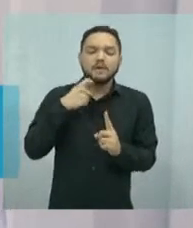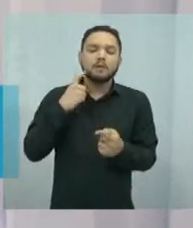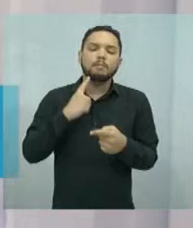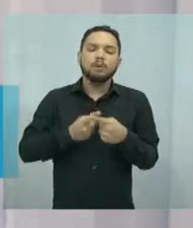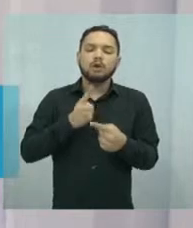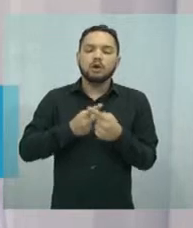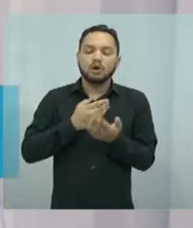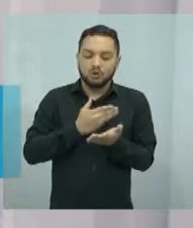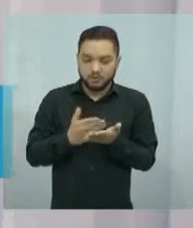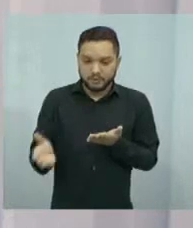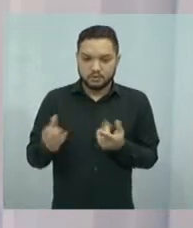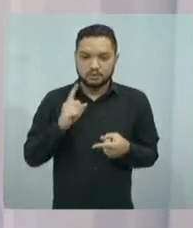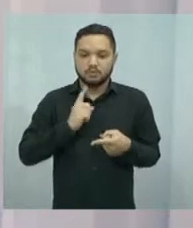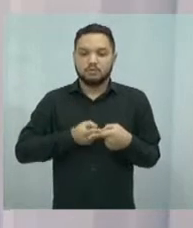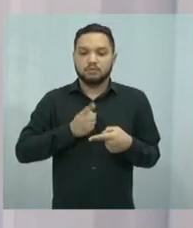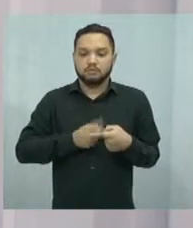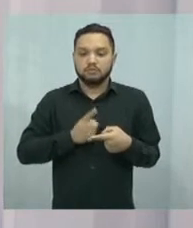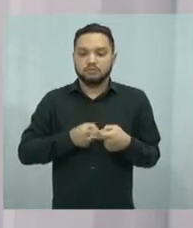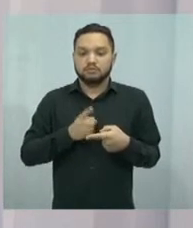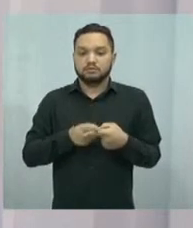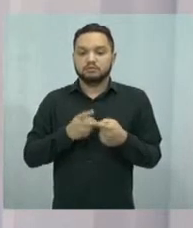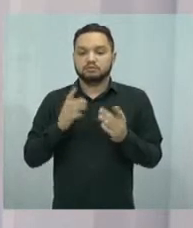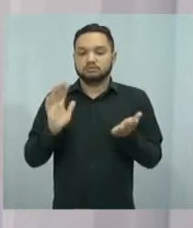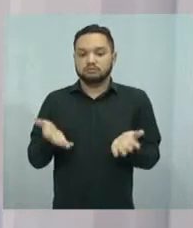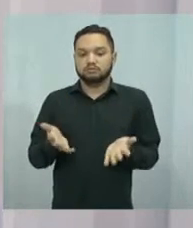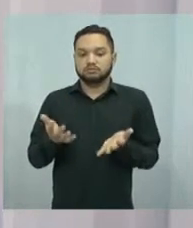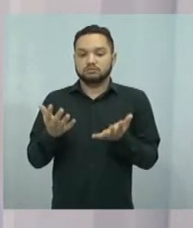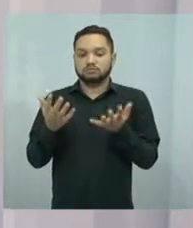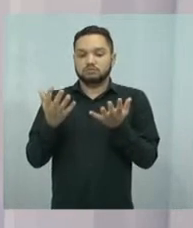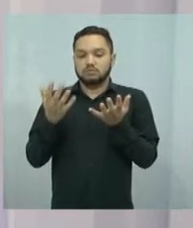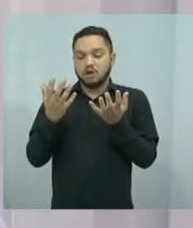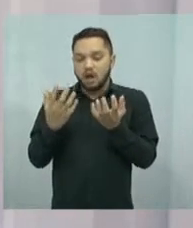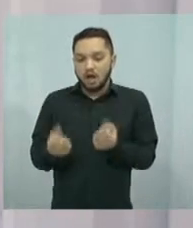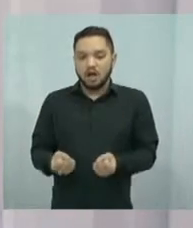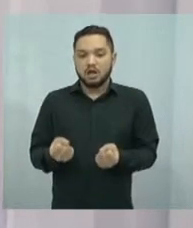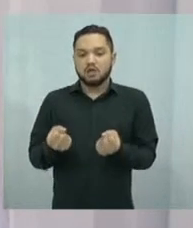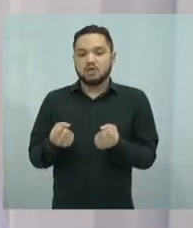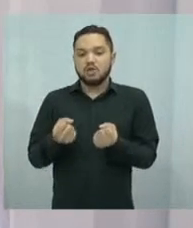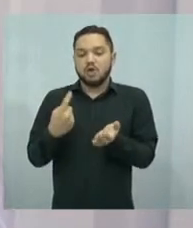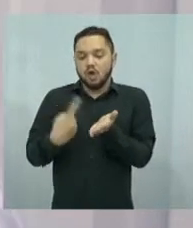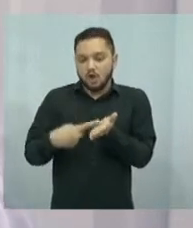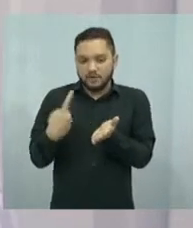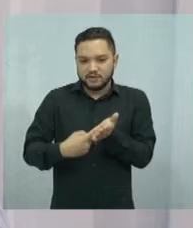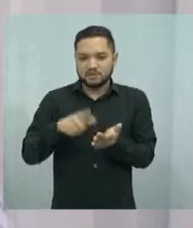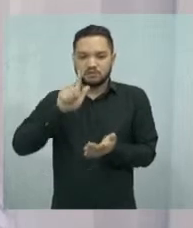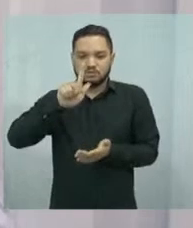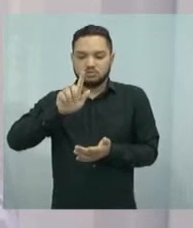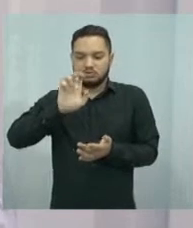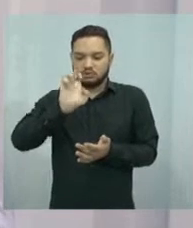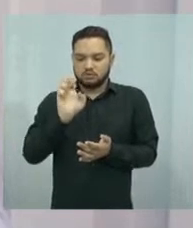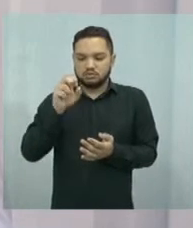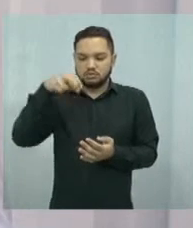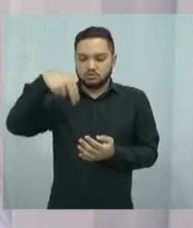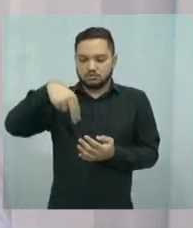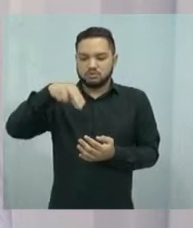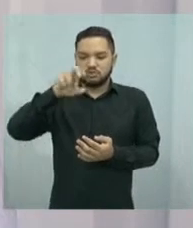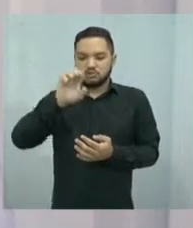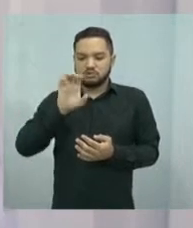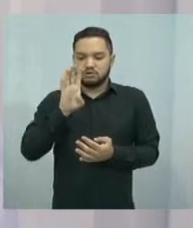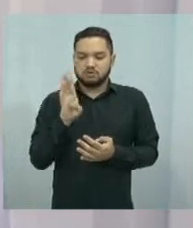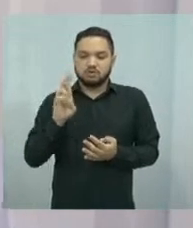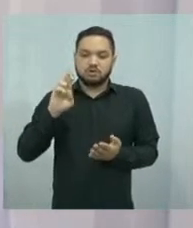ele passa a ser signatário das convenções de Genebra, que é o código de conduta, de